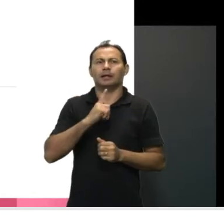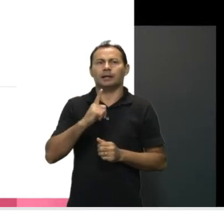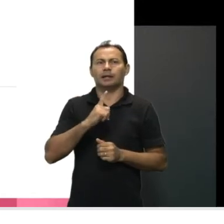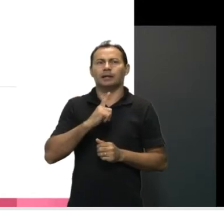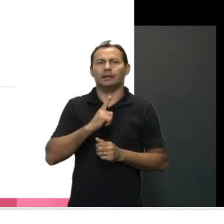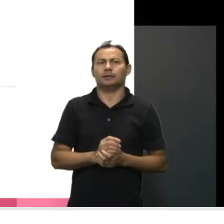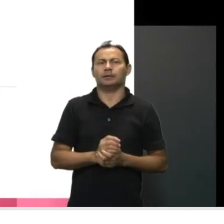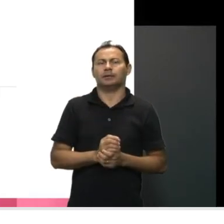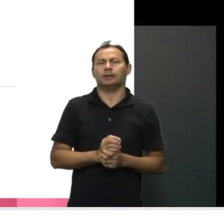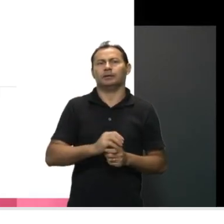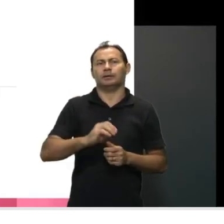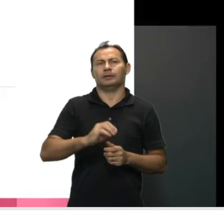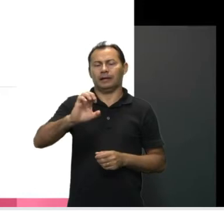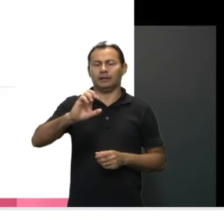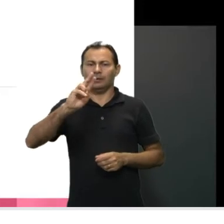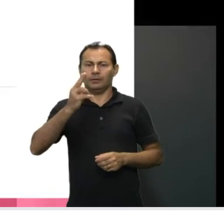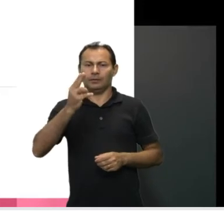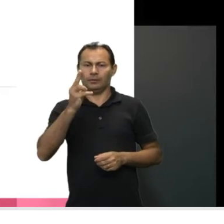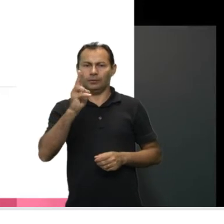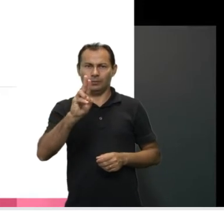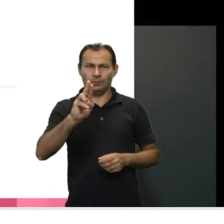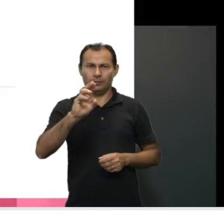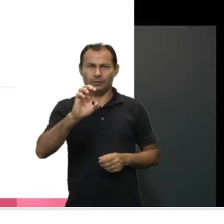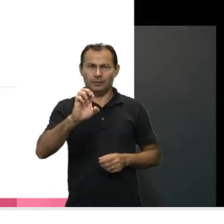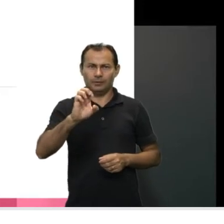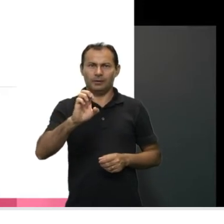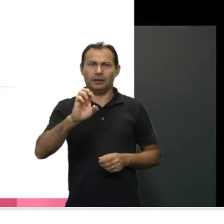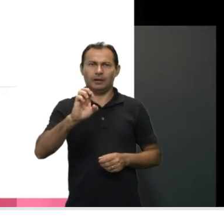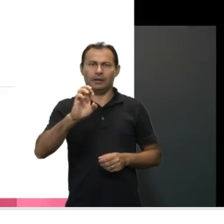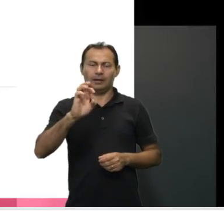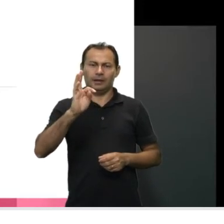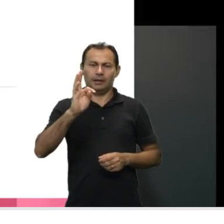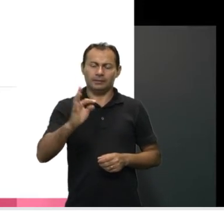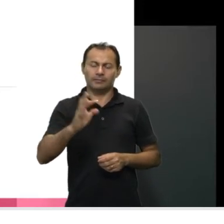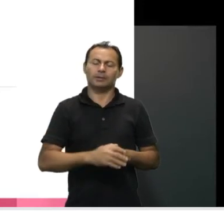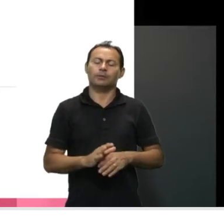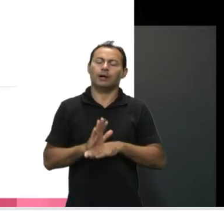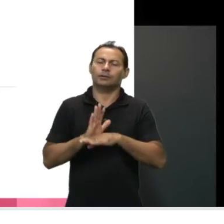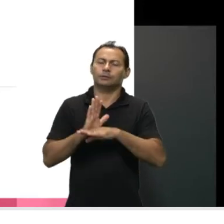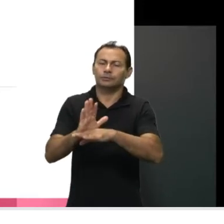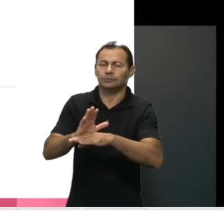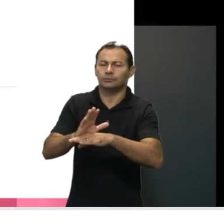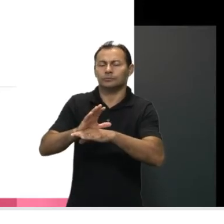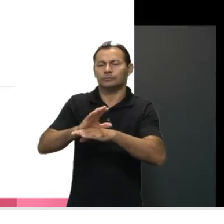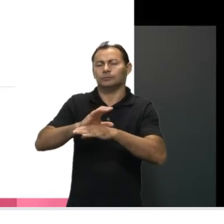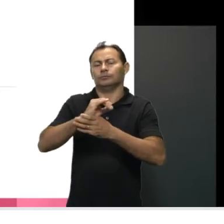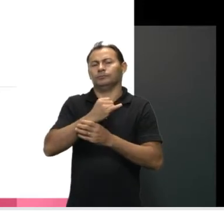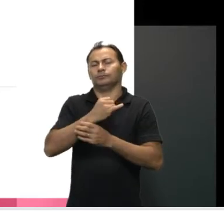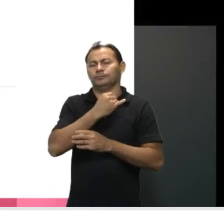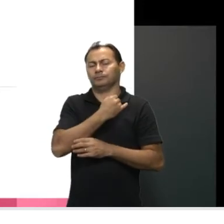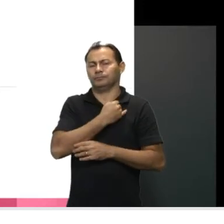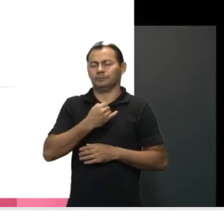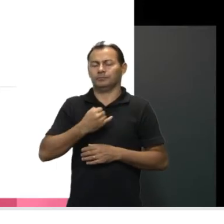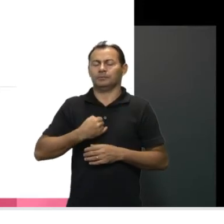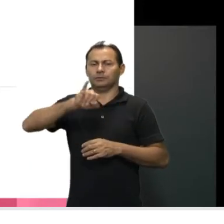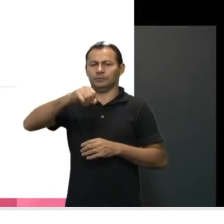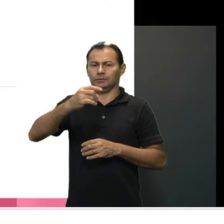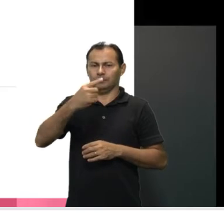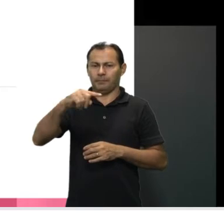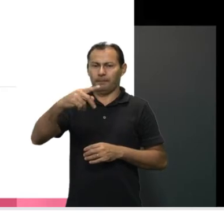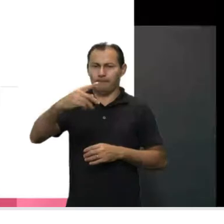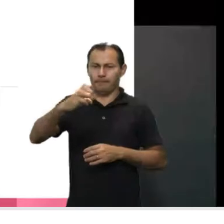surdo, e com o auxílio de João Pedro II. A data de fundação do Instituto é 1857,